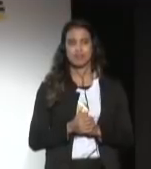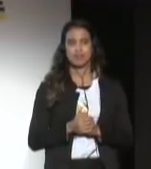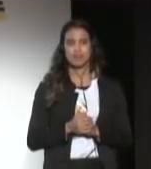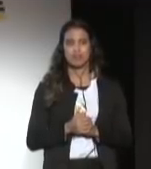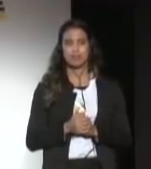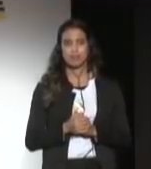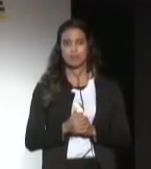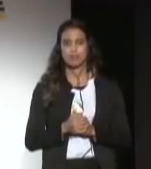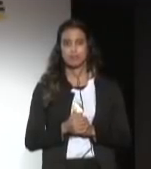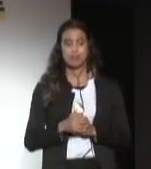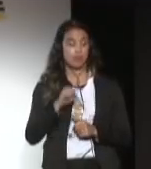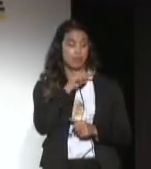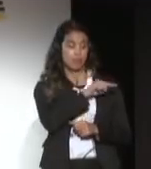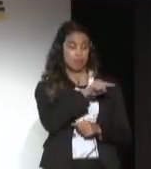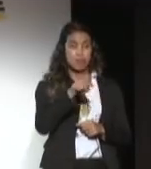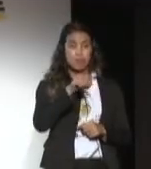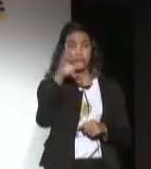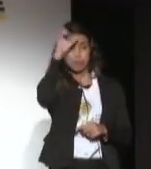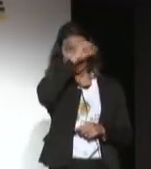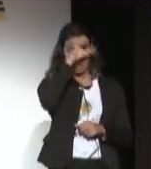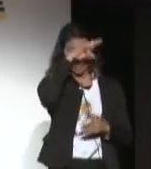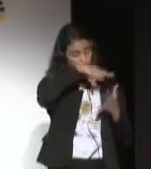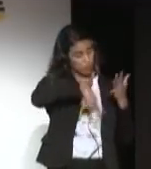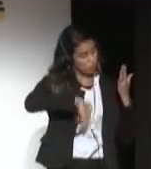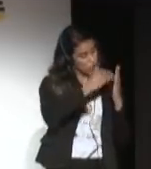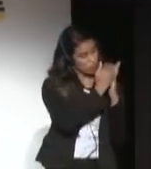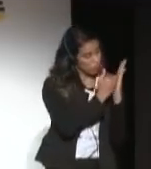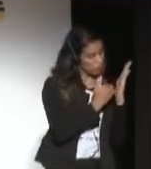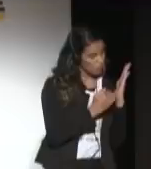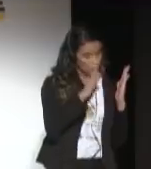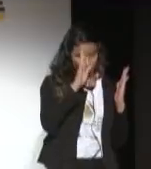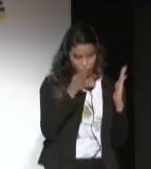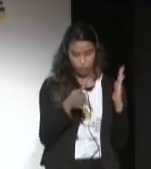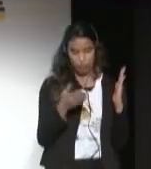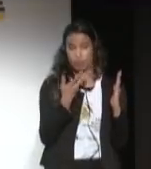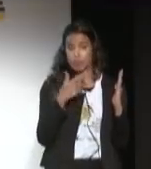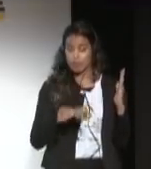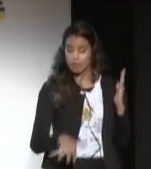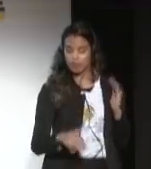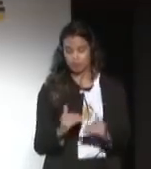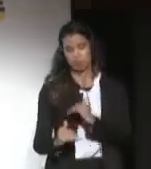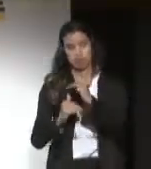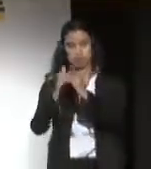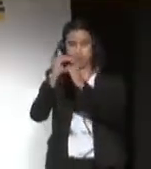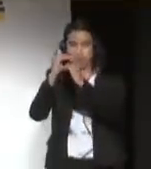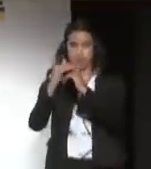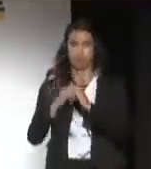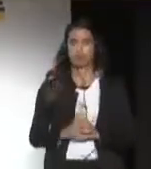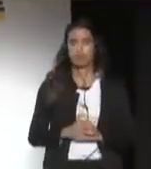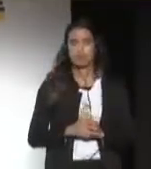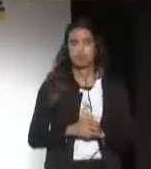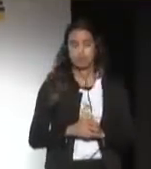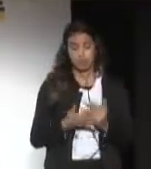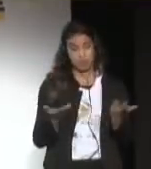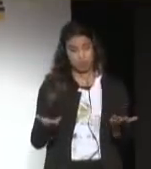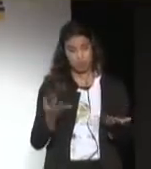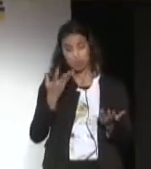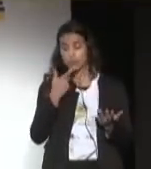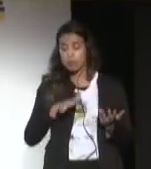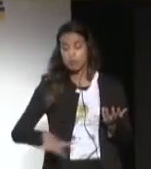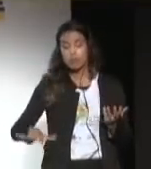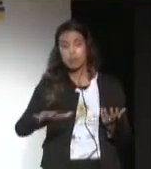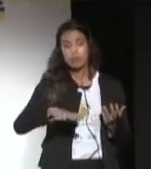E eles aprendem um currículo focado na aprendizagem infantil e no desenvolvimento das crianças. Então, as crianças aprendem